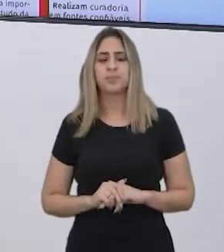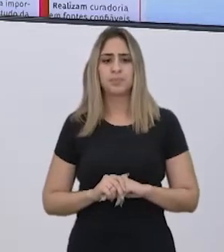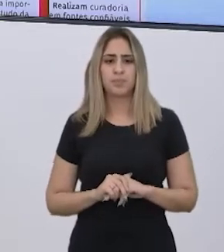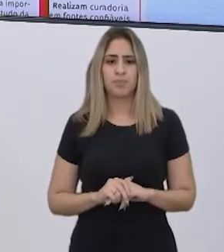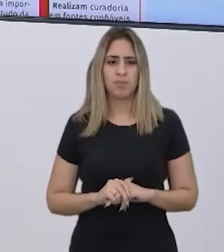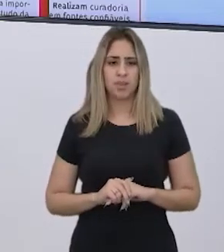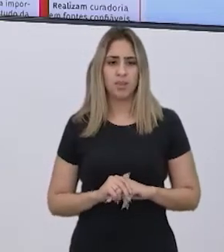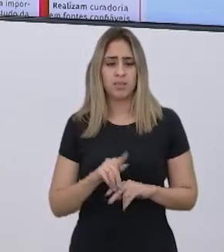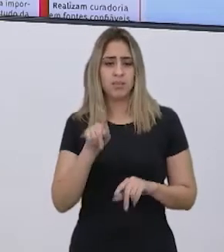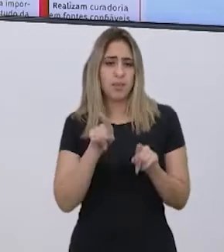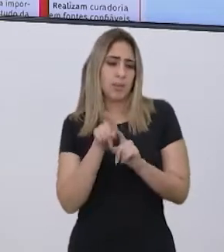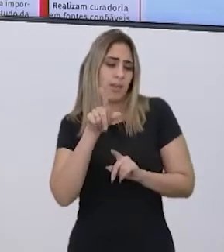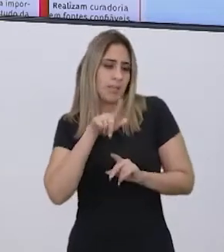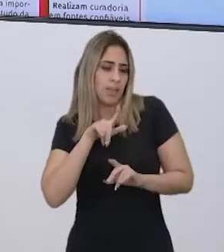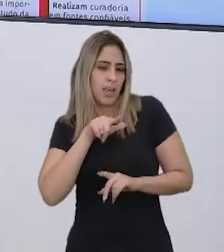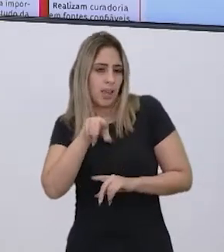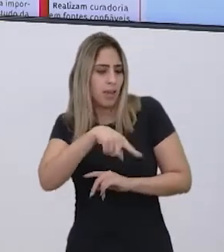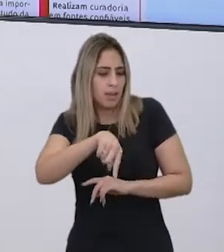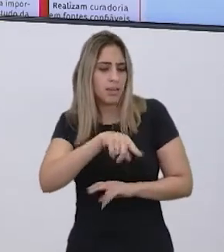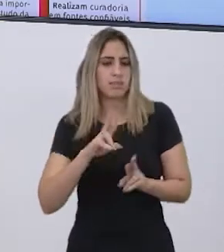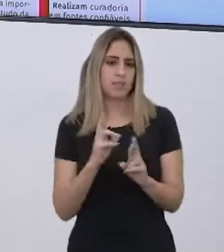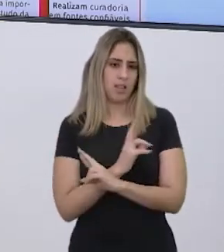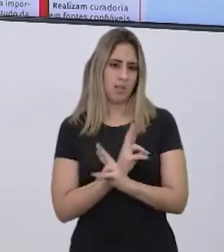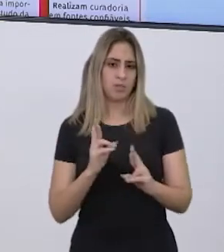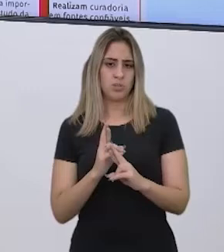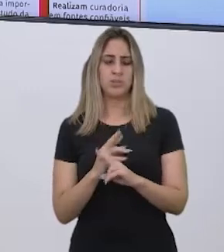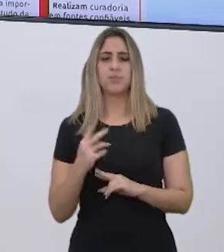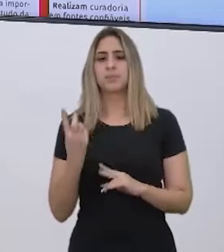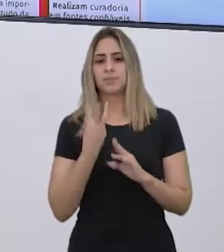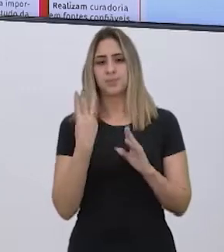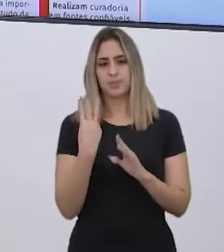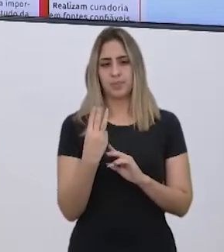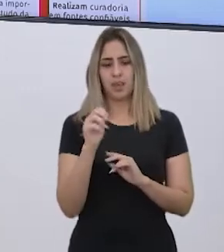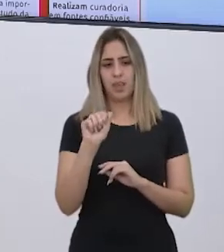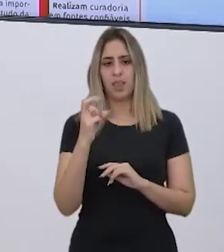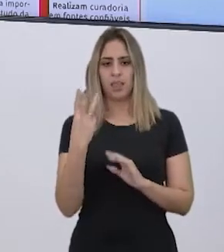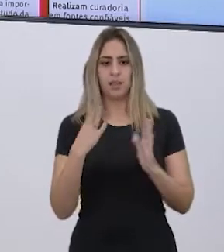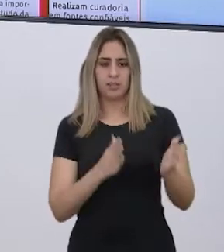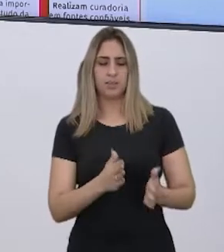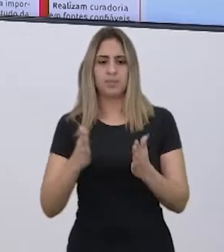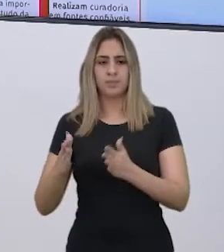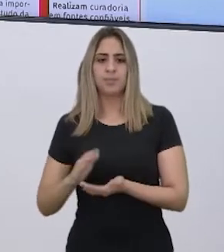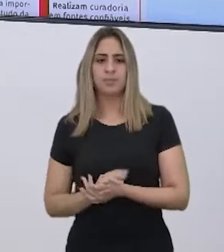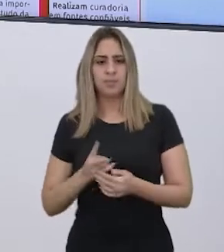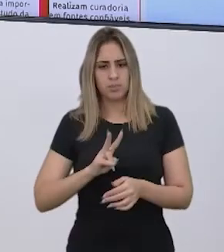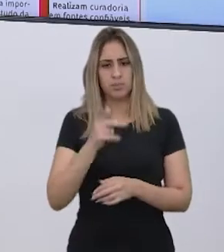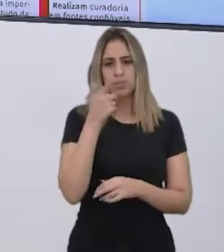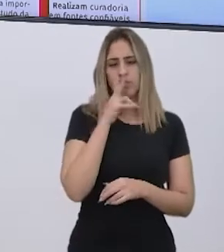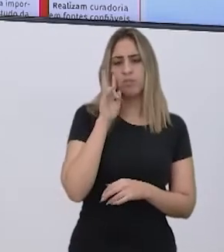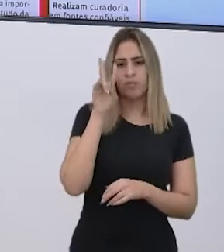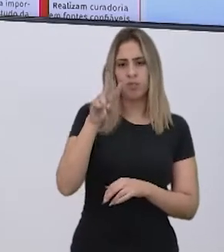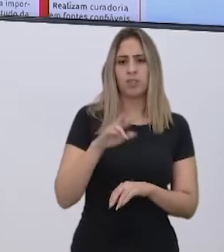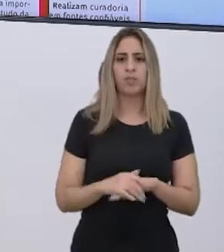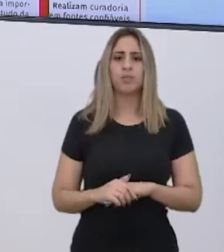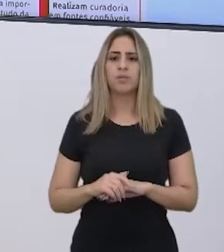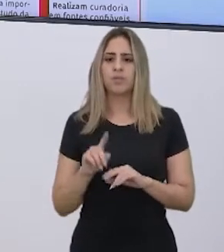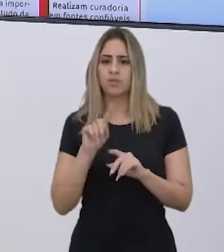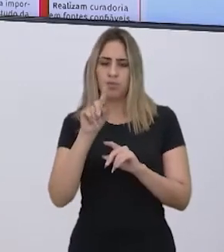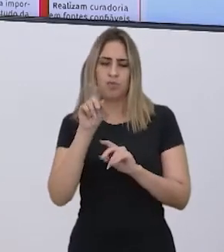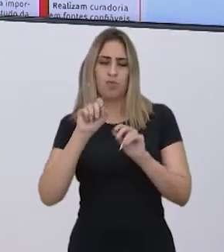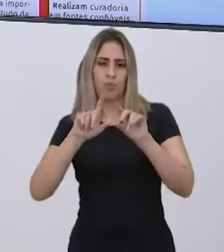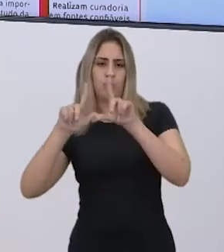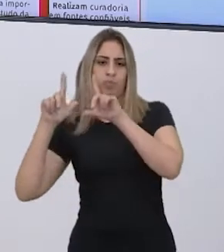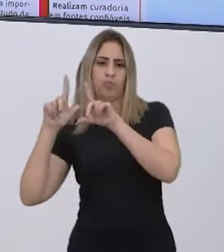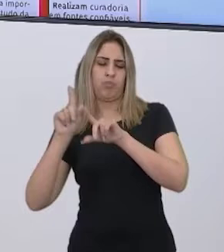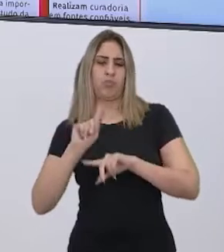Então, é essa relação também. A gente vai para 3, acho que a 3 vocês continuam conseguindo ver aí. Então, eu nem vou dar zoom, vou deixar